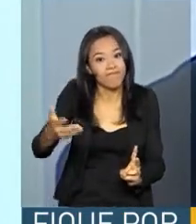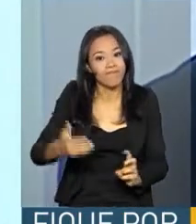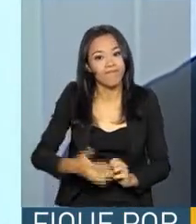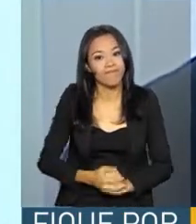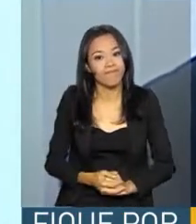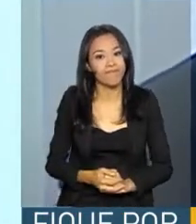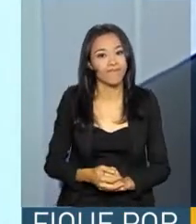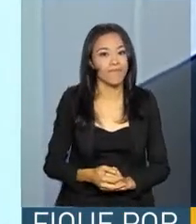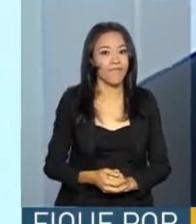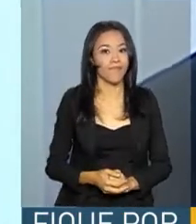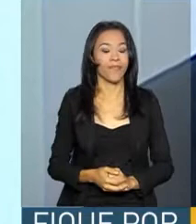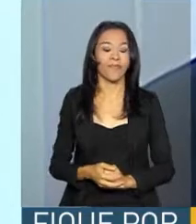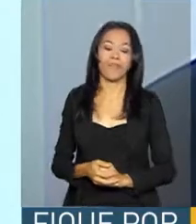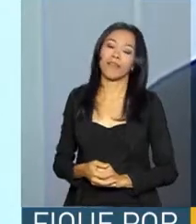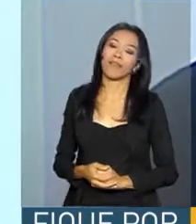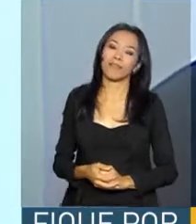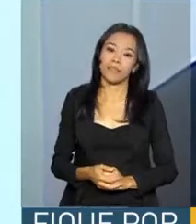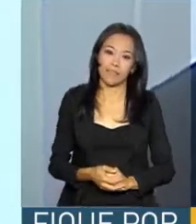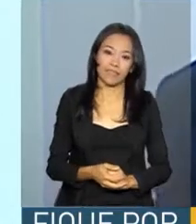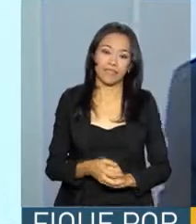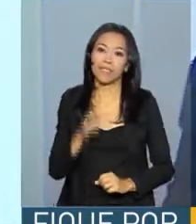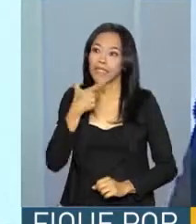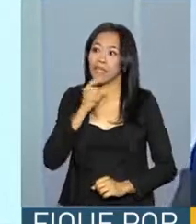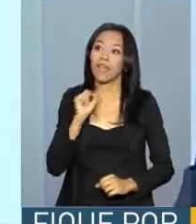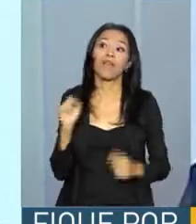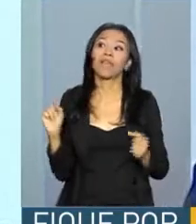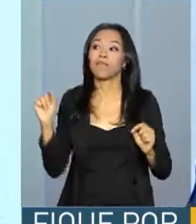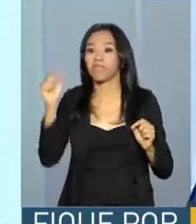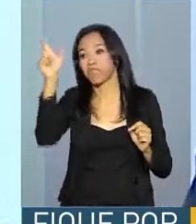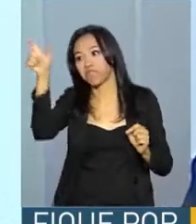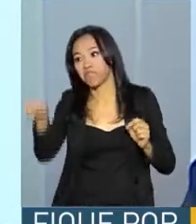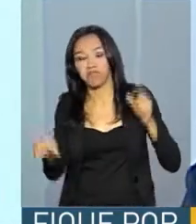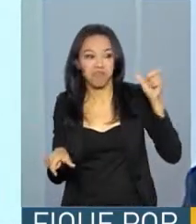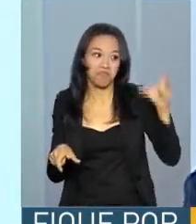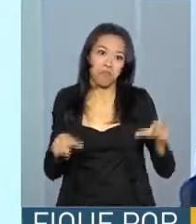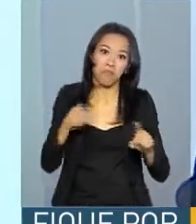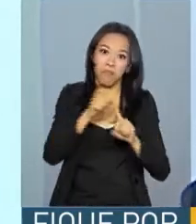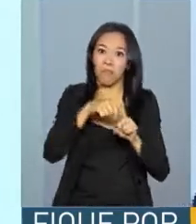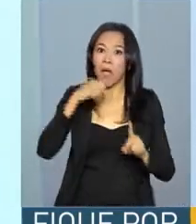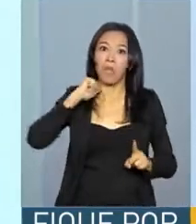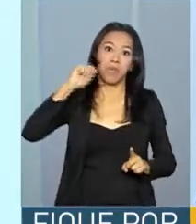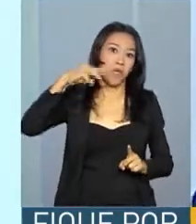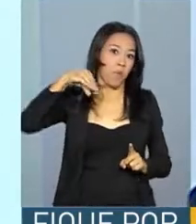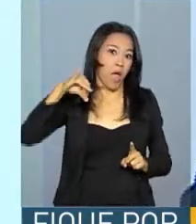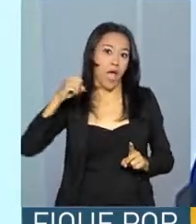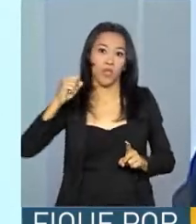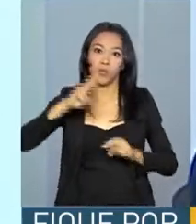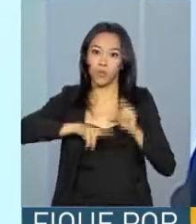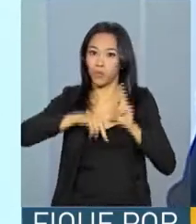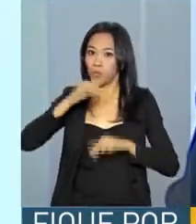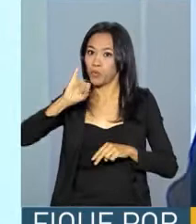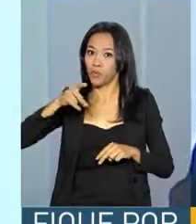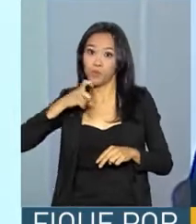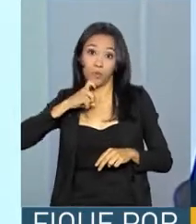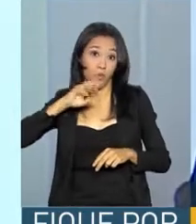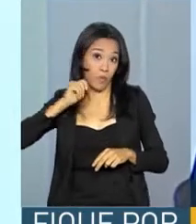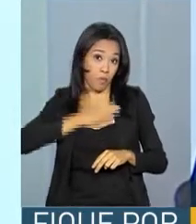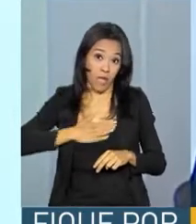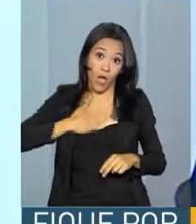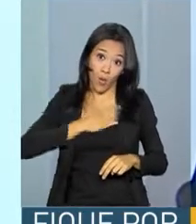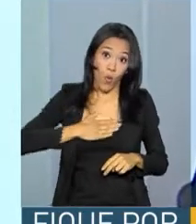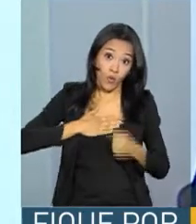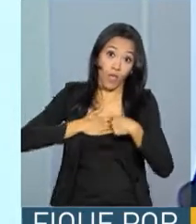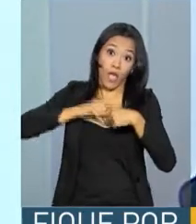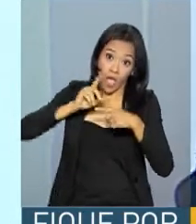seja o Meirelles ou seja quem for, nós em março, abril, maio, junho, julho, agosto, que é a época